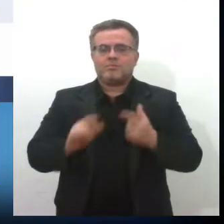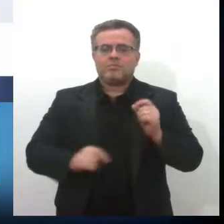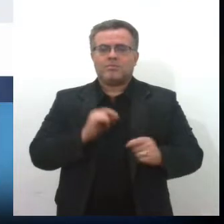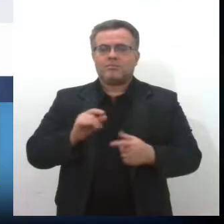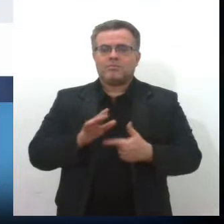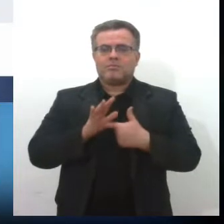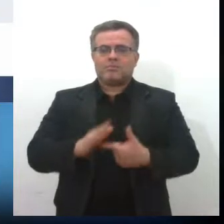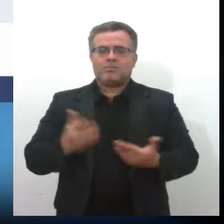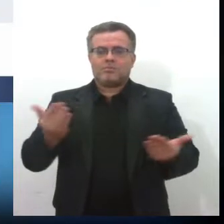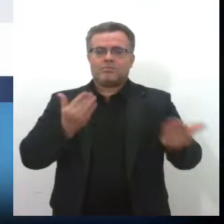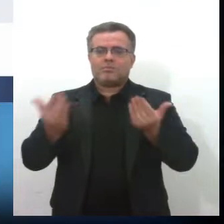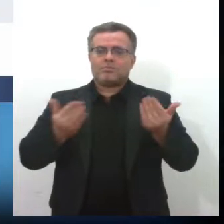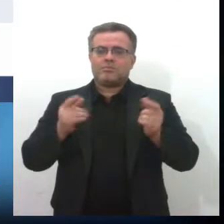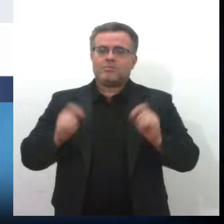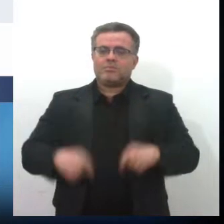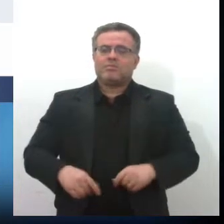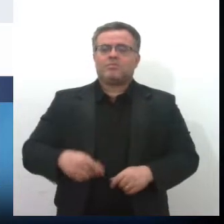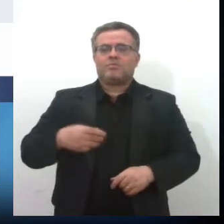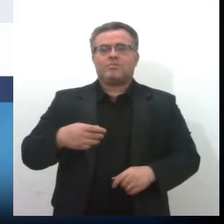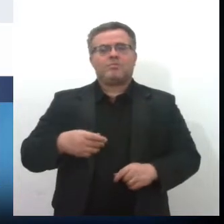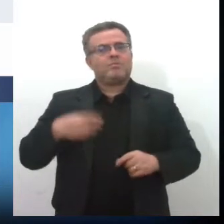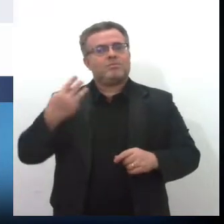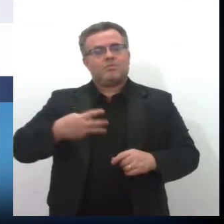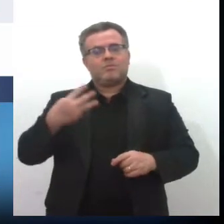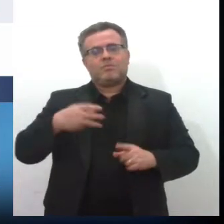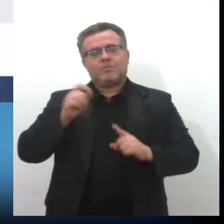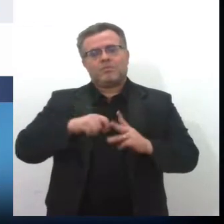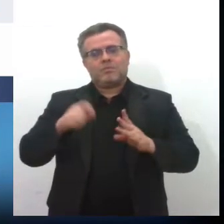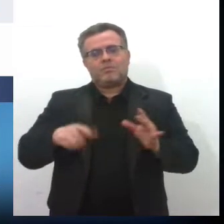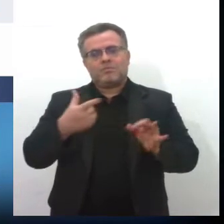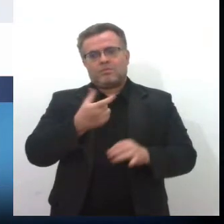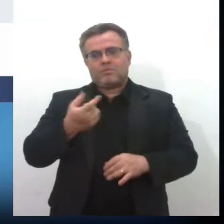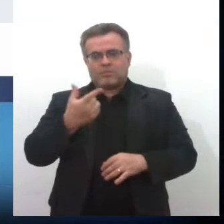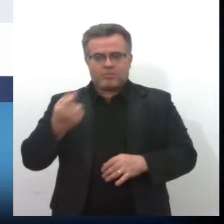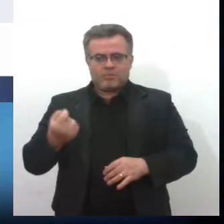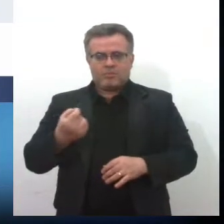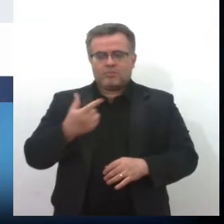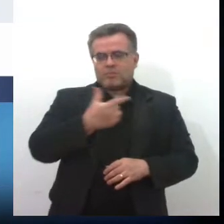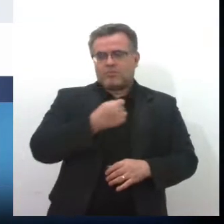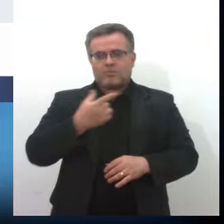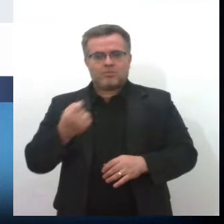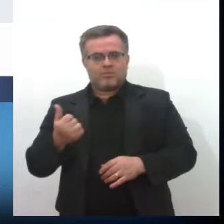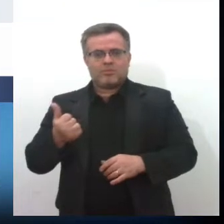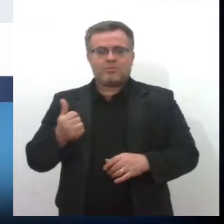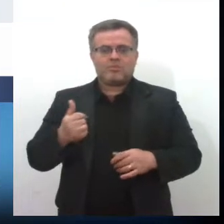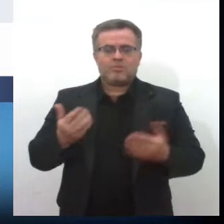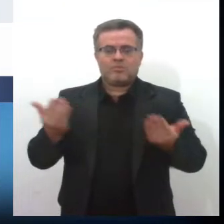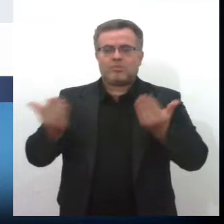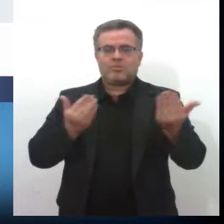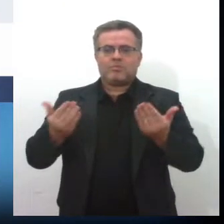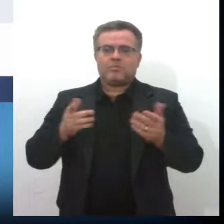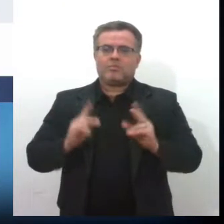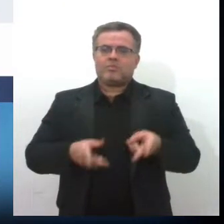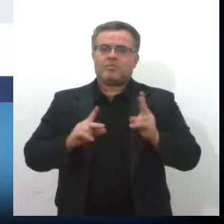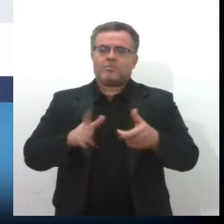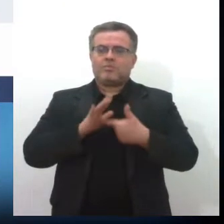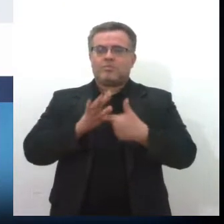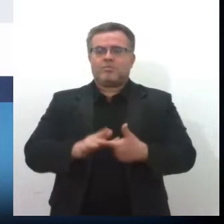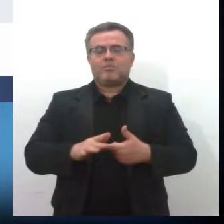um comparativo com o terceiro quadrimestre de 2020 e 2021 sobre a produção ambulatorial do SUS